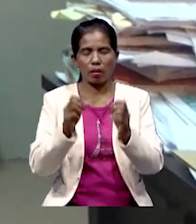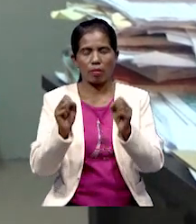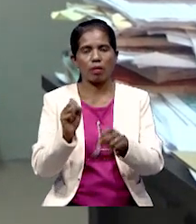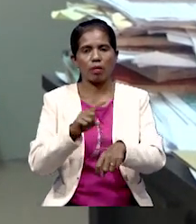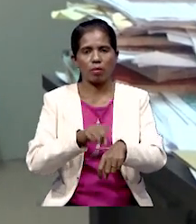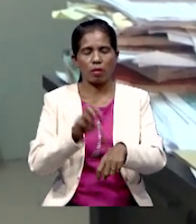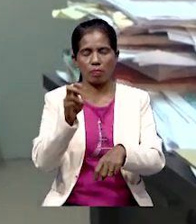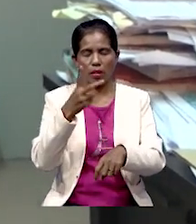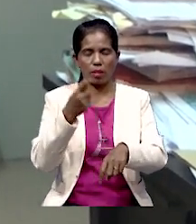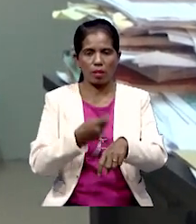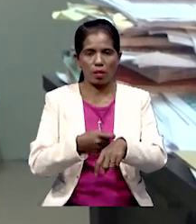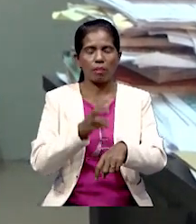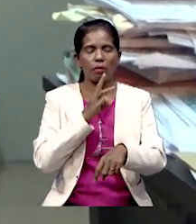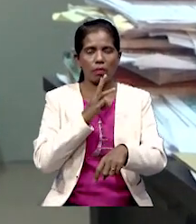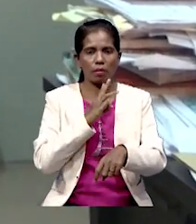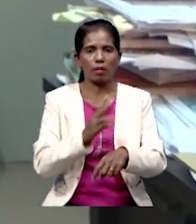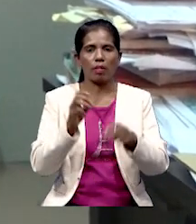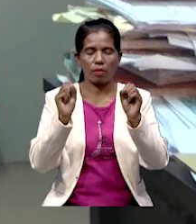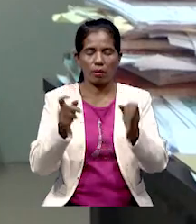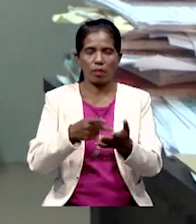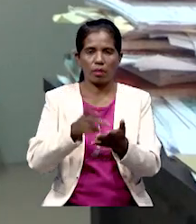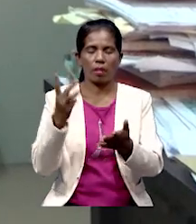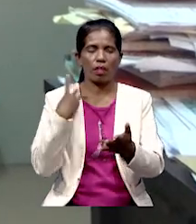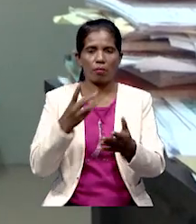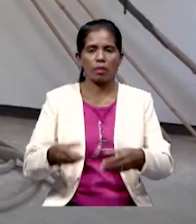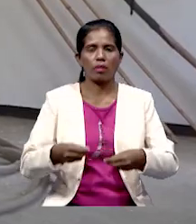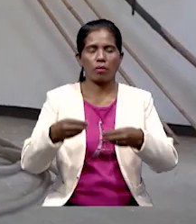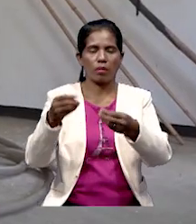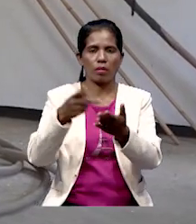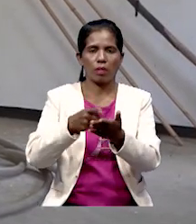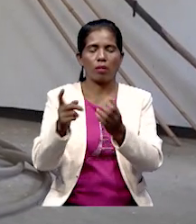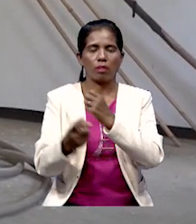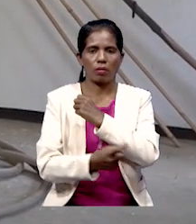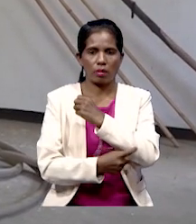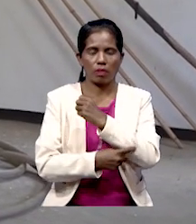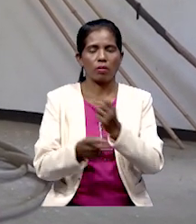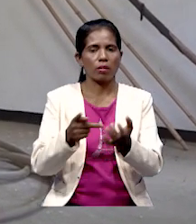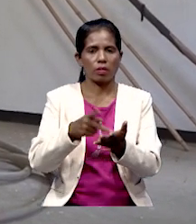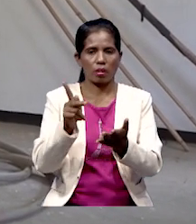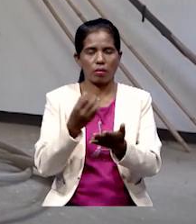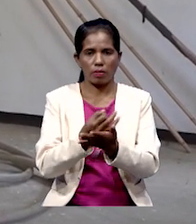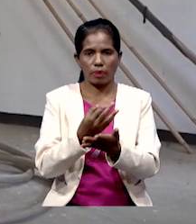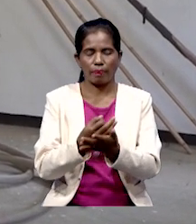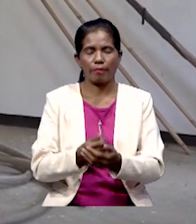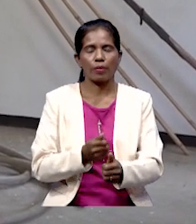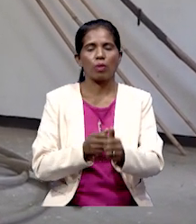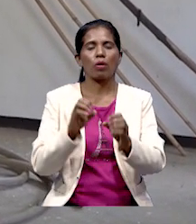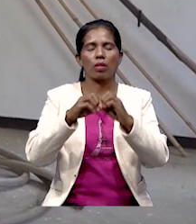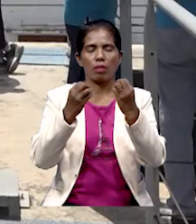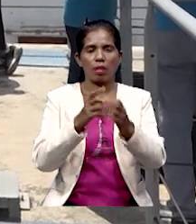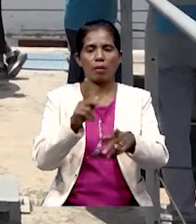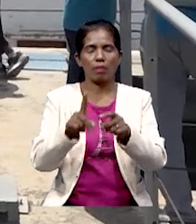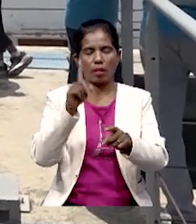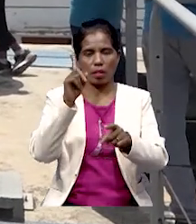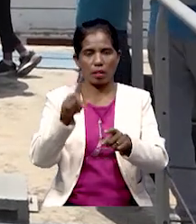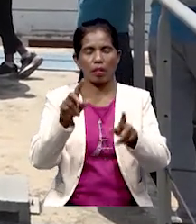tempo bebe la mai selu ami sei fon notifikasaun. Tuir organizasaun mundial ba Saudi e mai ida persija be